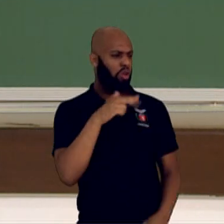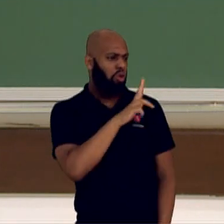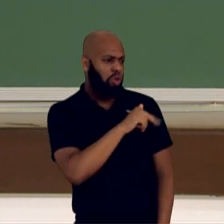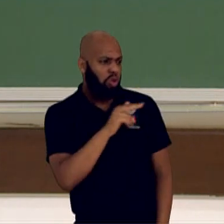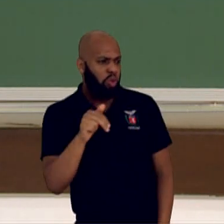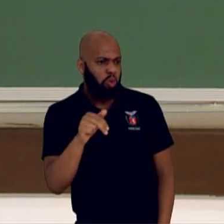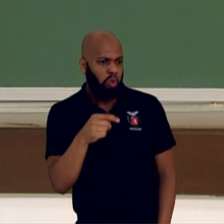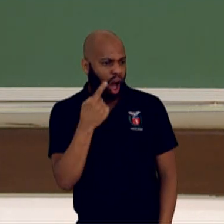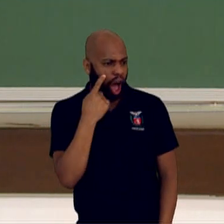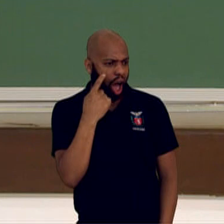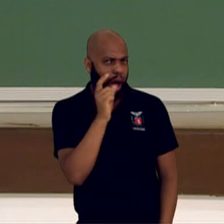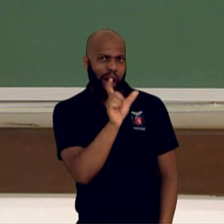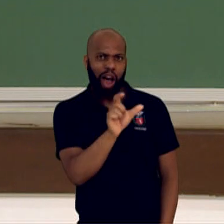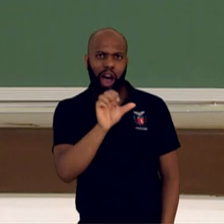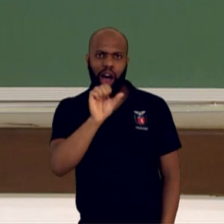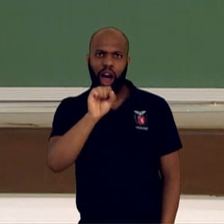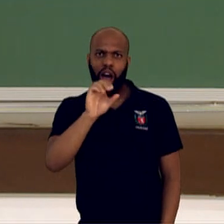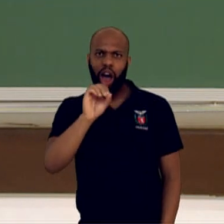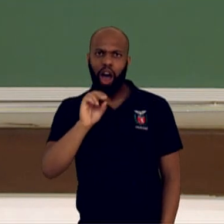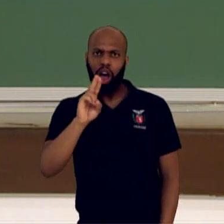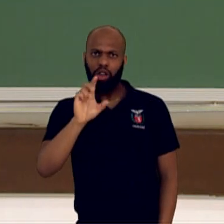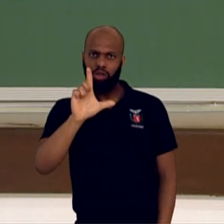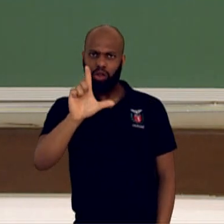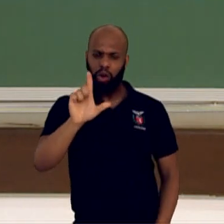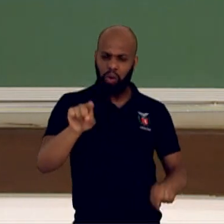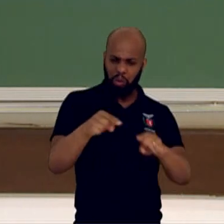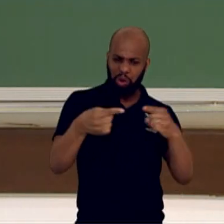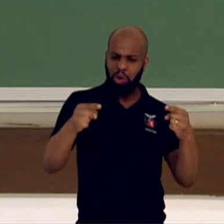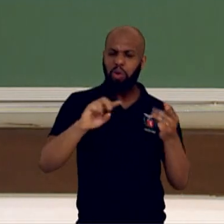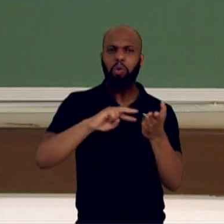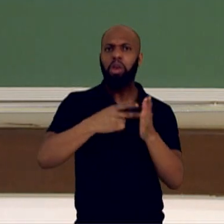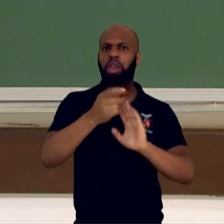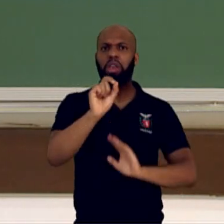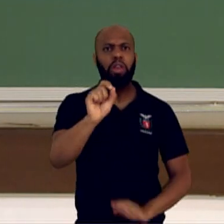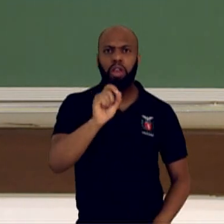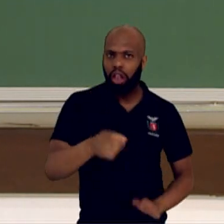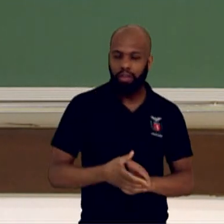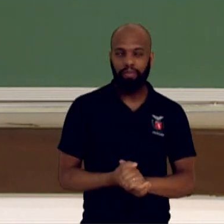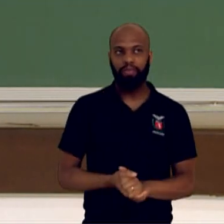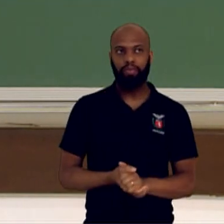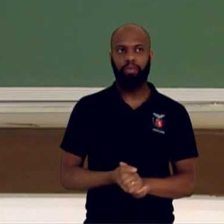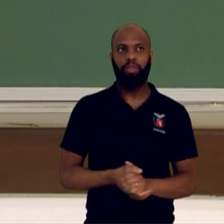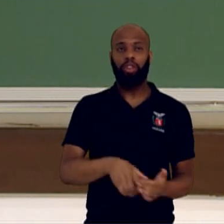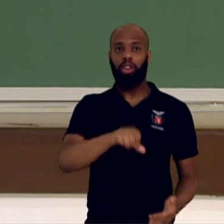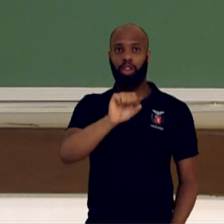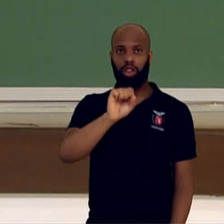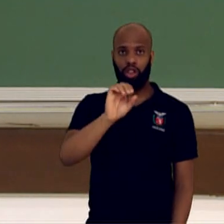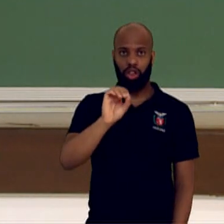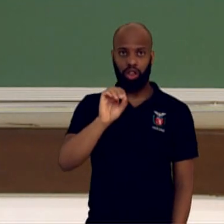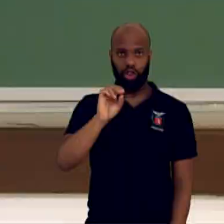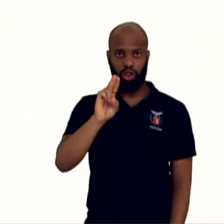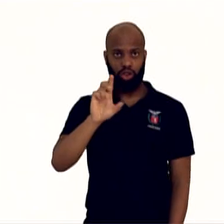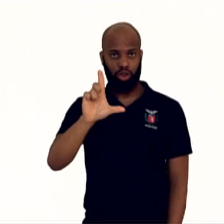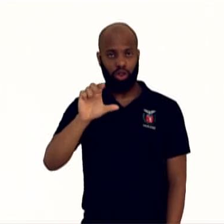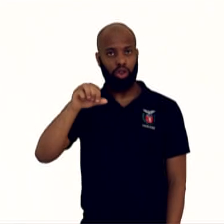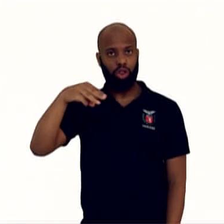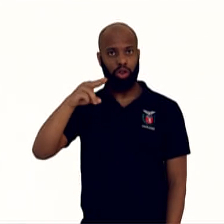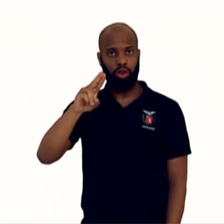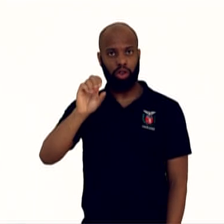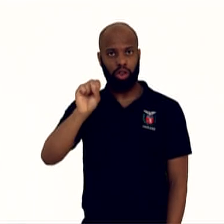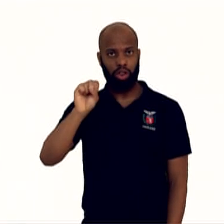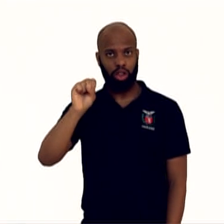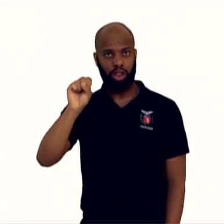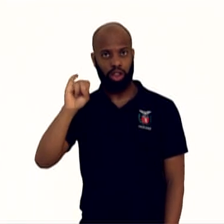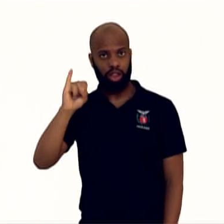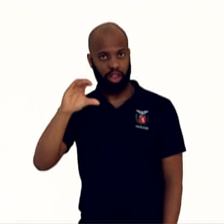nesse soul music. O que é isso? Vamos ver o que é? Olha só, soul music é um estilo de